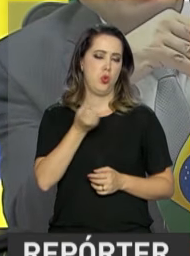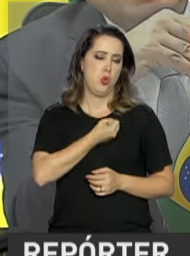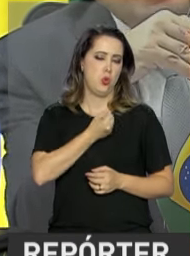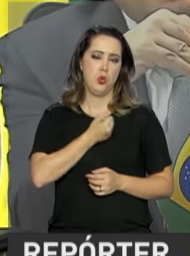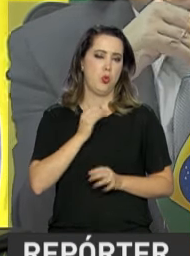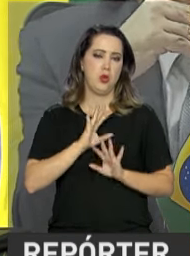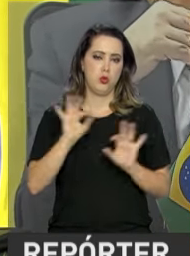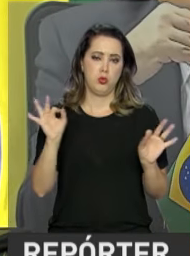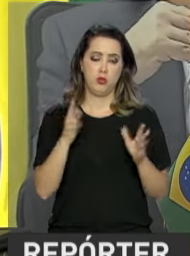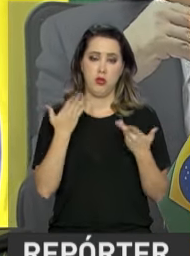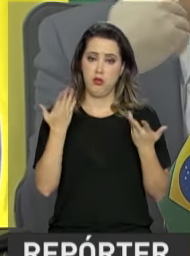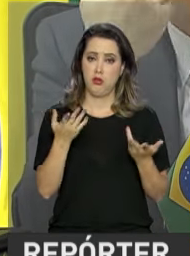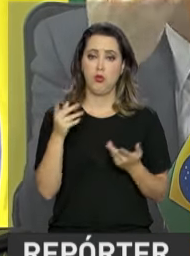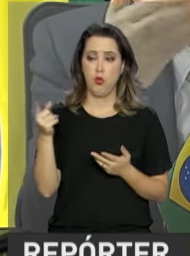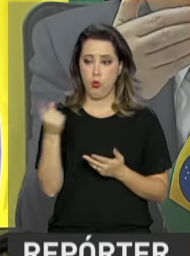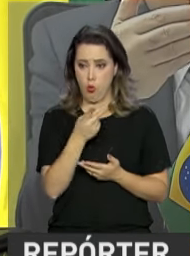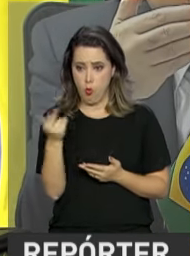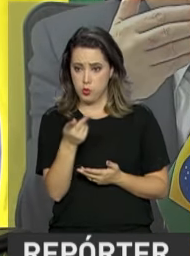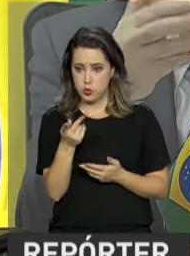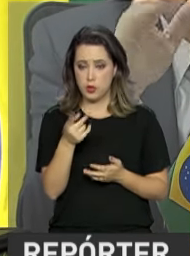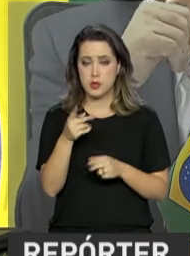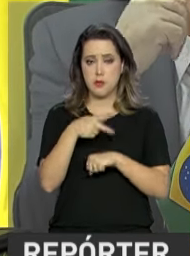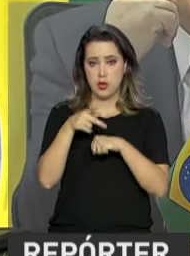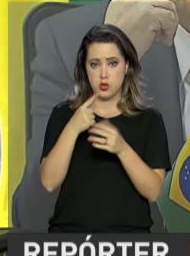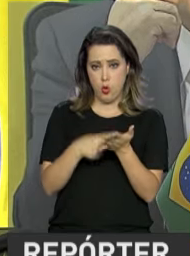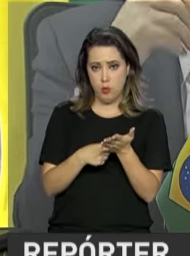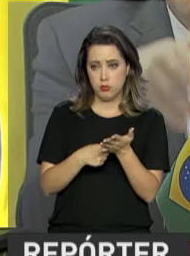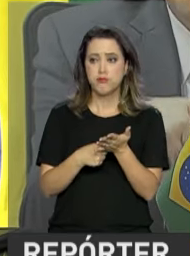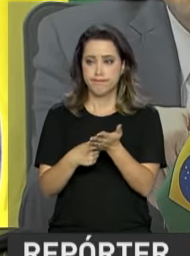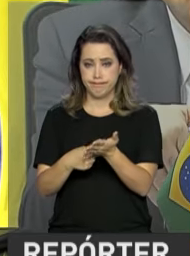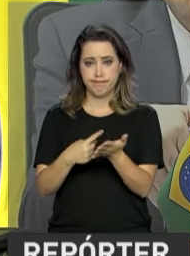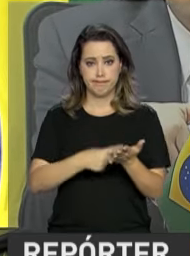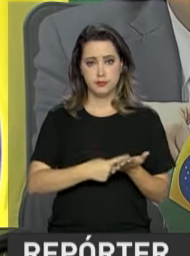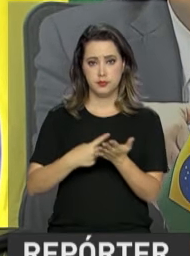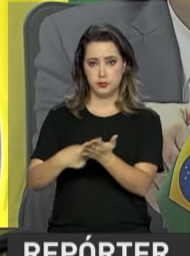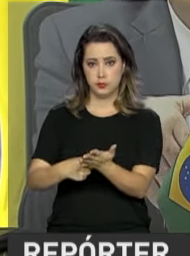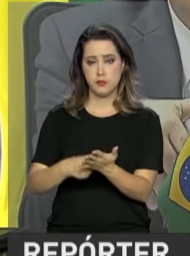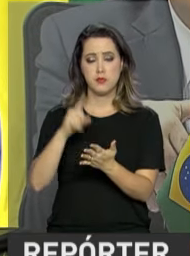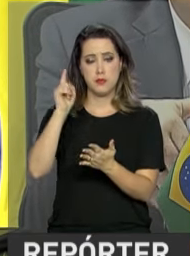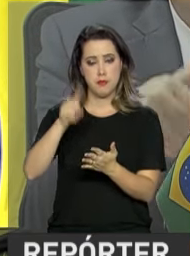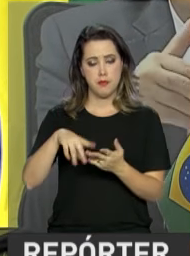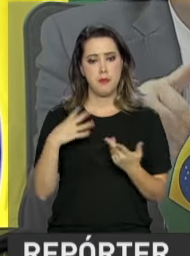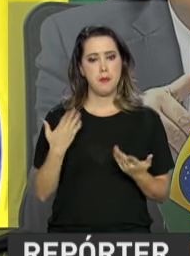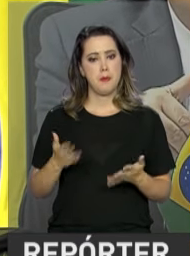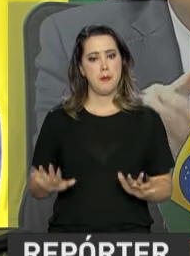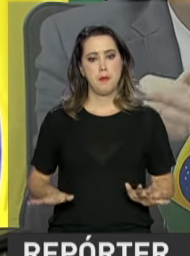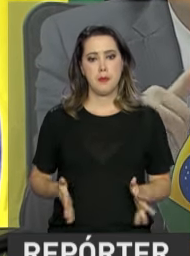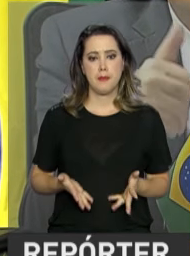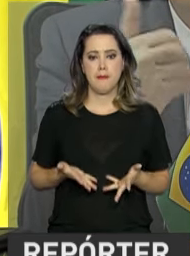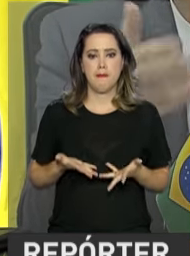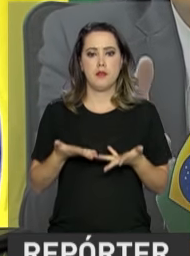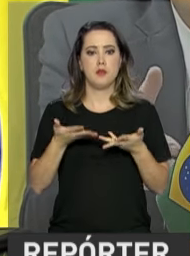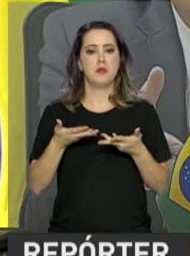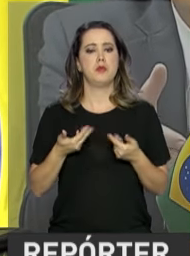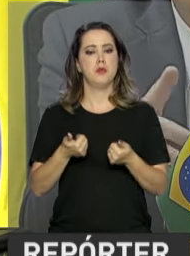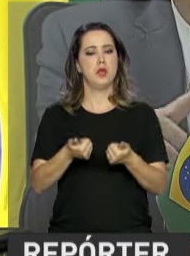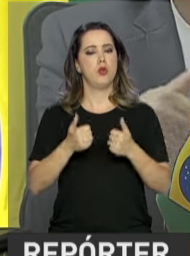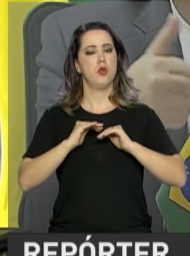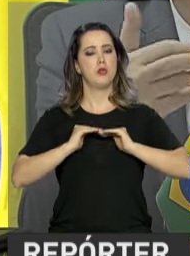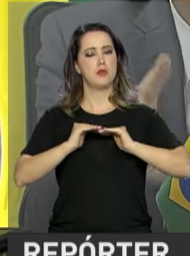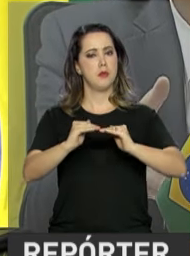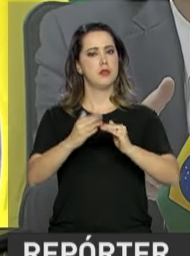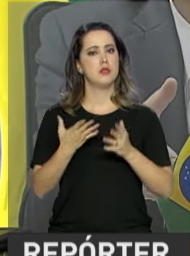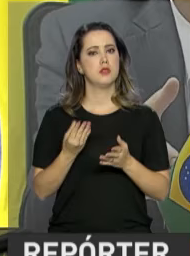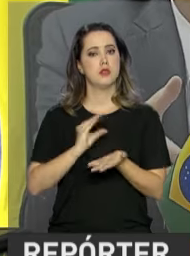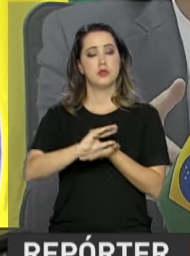né? Então, isso, na nossa perspectiva, é um acordo que vai gerar mais estabilidade e vai ter mais investimento,